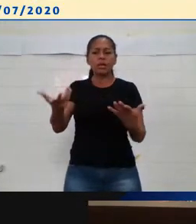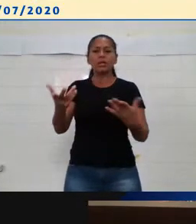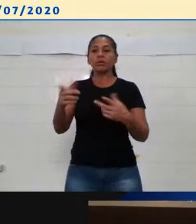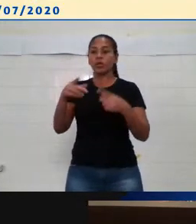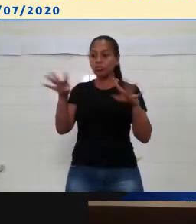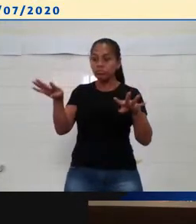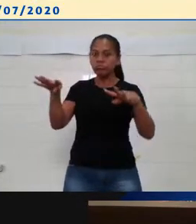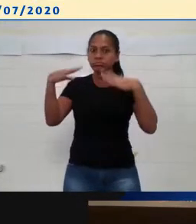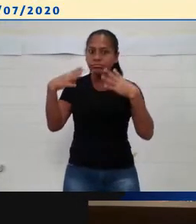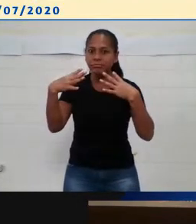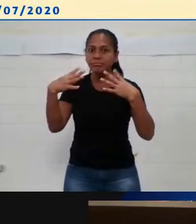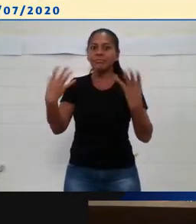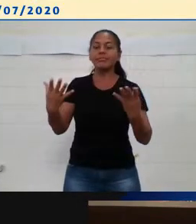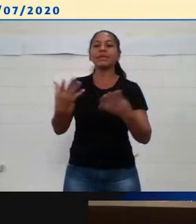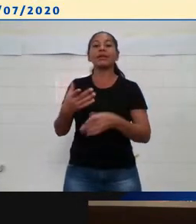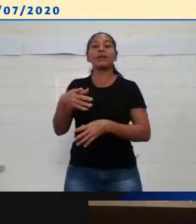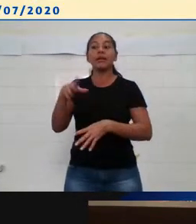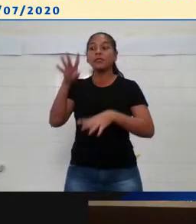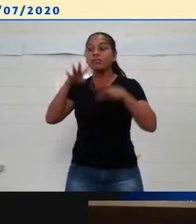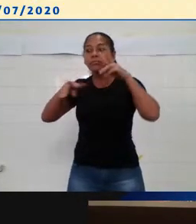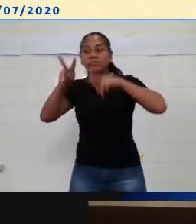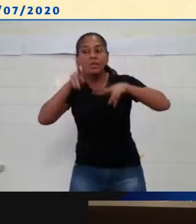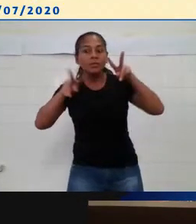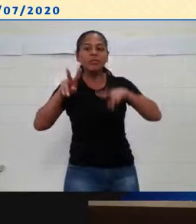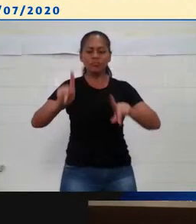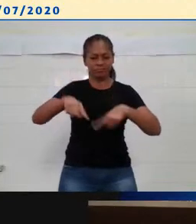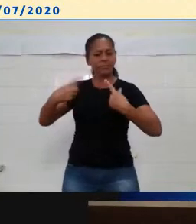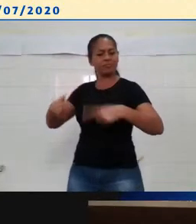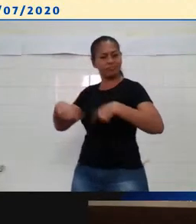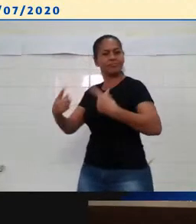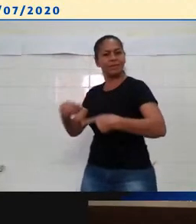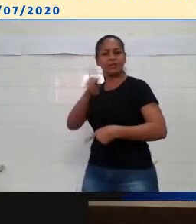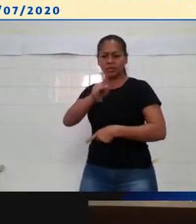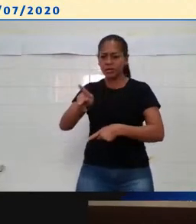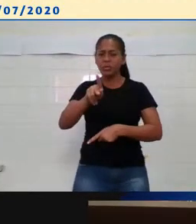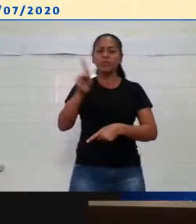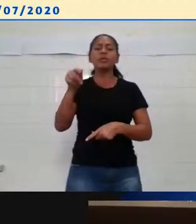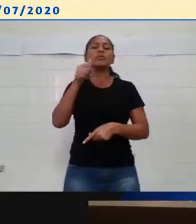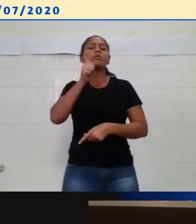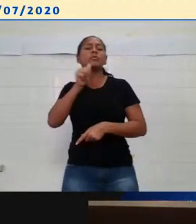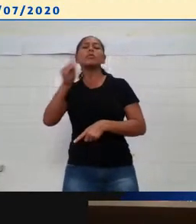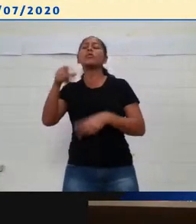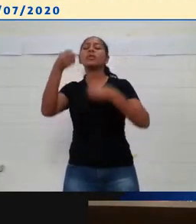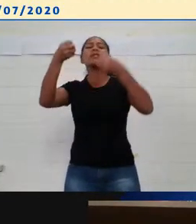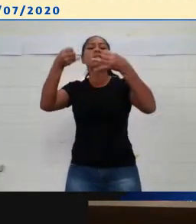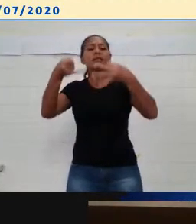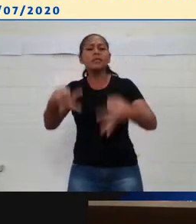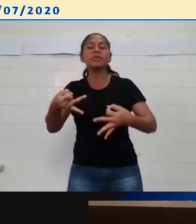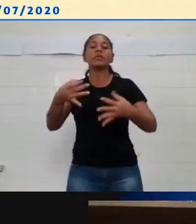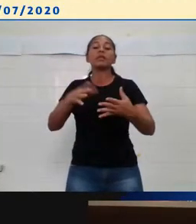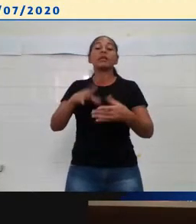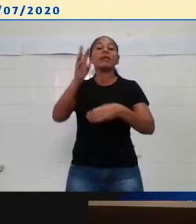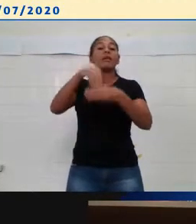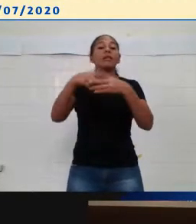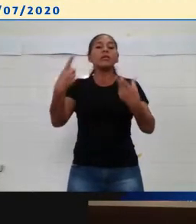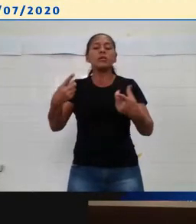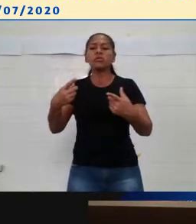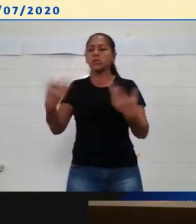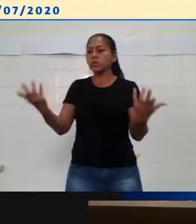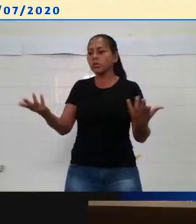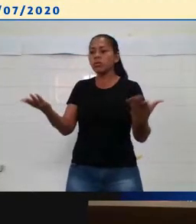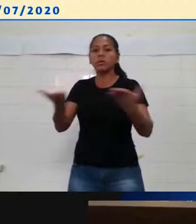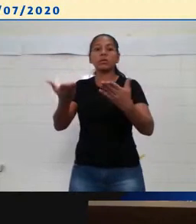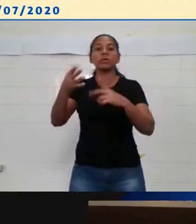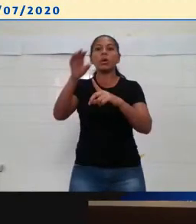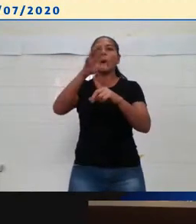atenta, prestando atenção às colocações da professora, e uma coisa que ela disse é que numa tradição... Na tradição